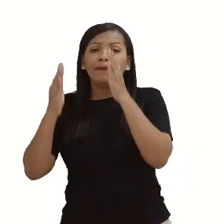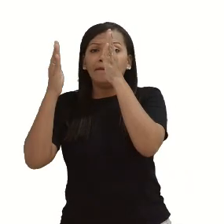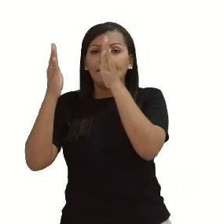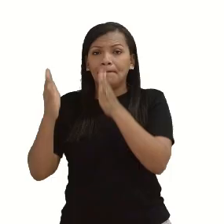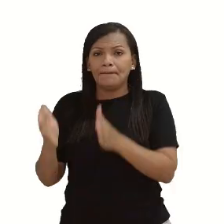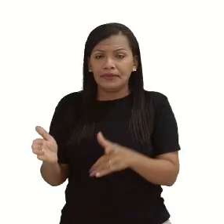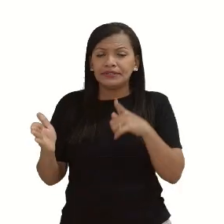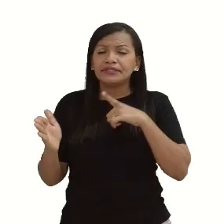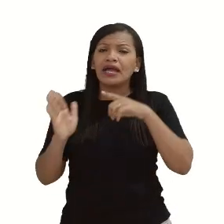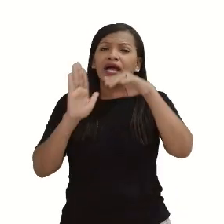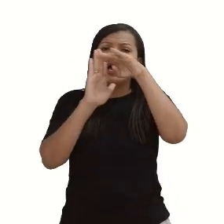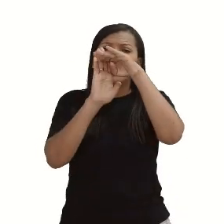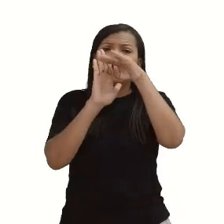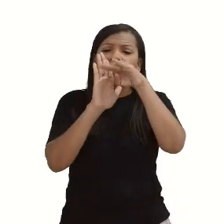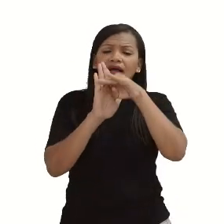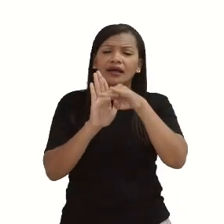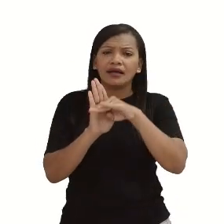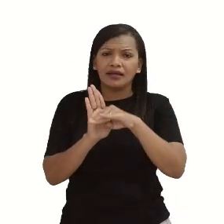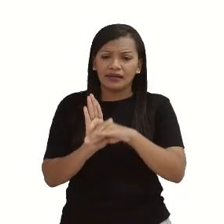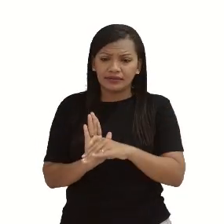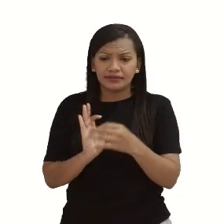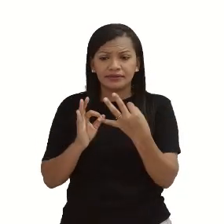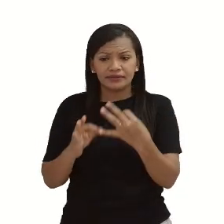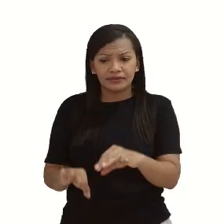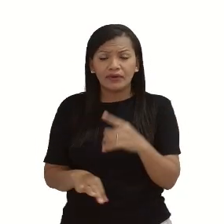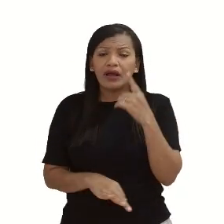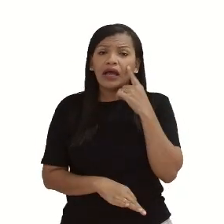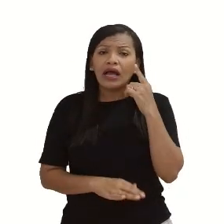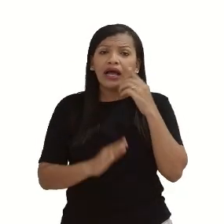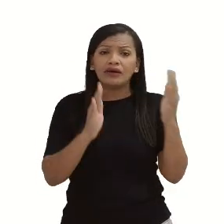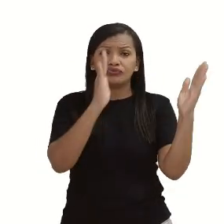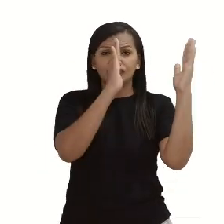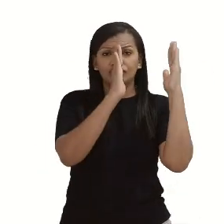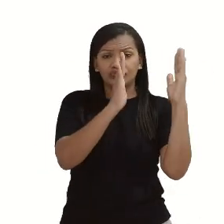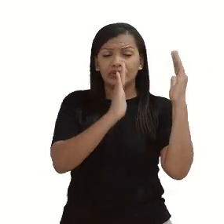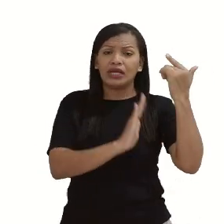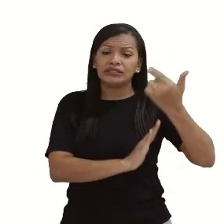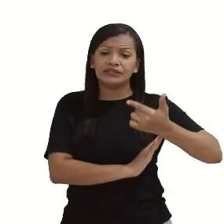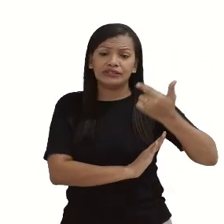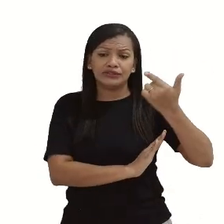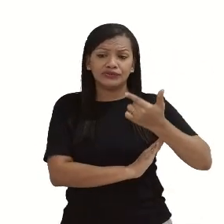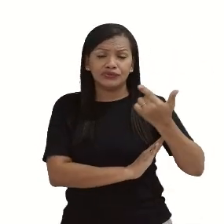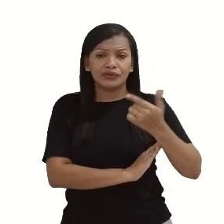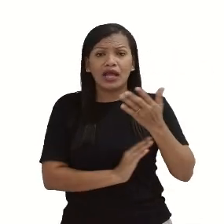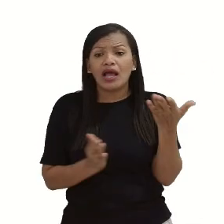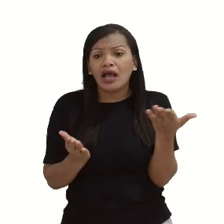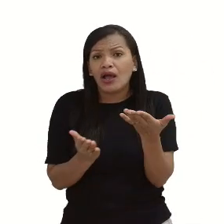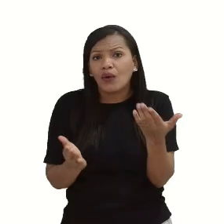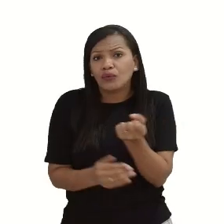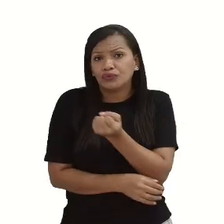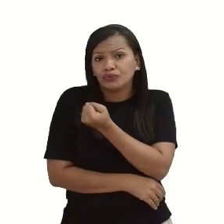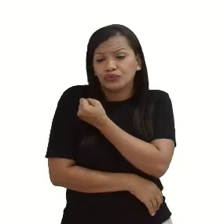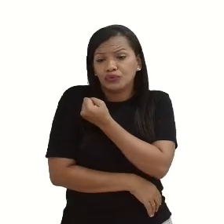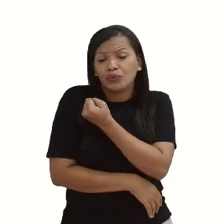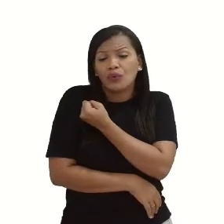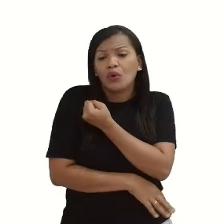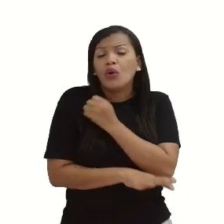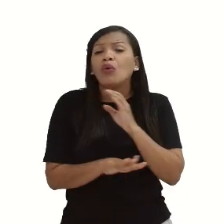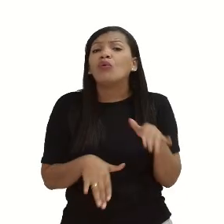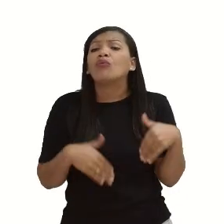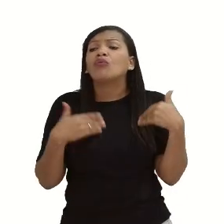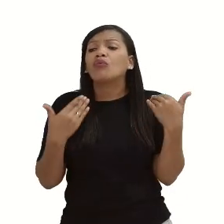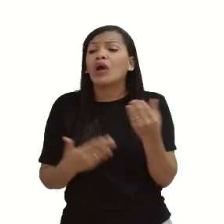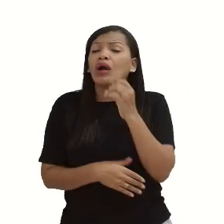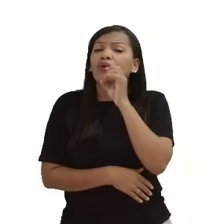pelas categorias que estão ali no gráfico. Essa segunda coluna vão ser os valores, ou seja, qual o valor